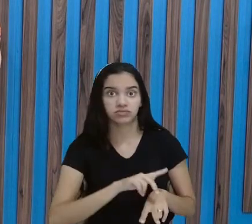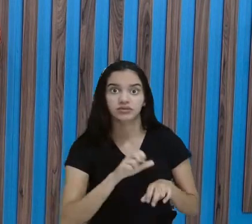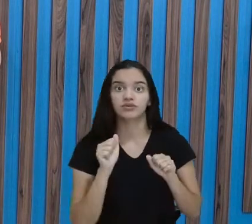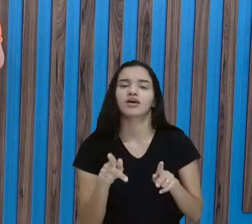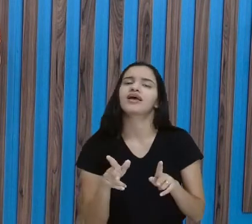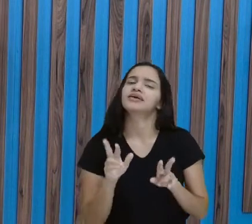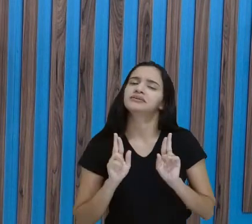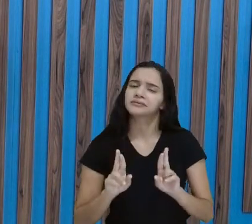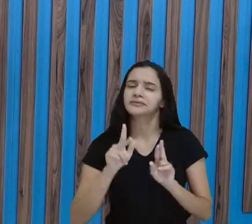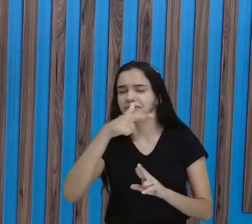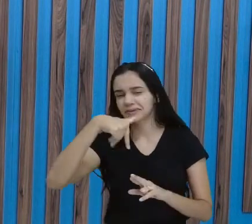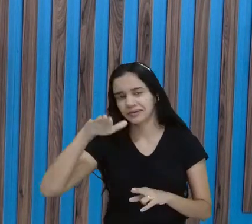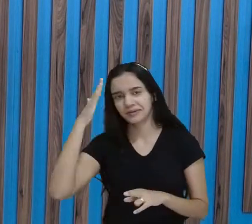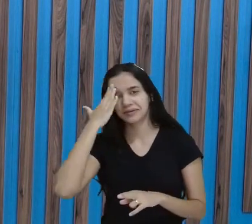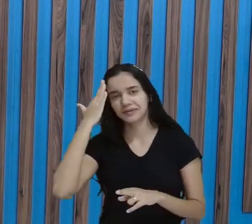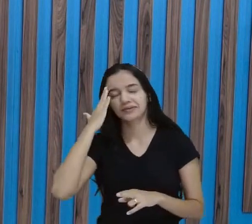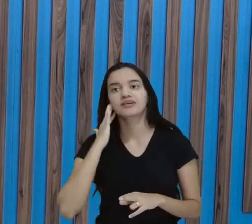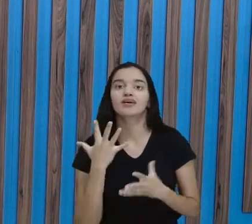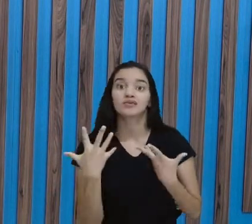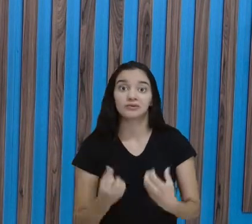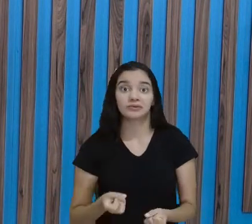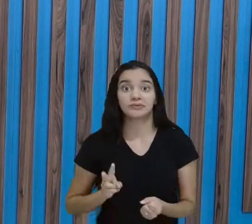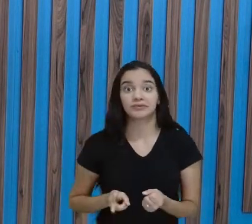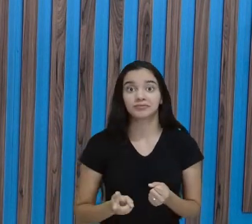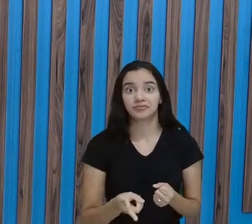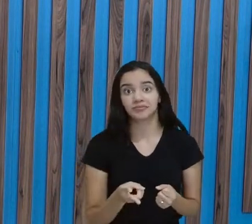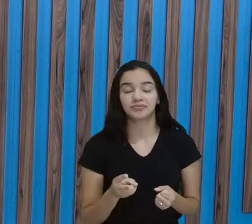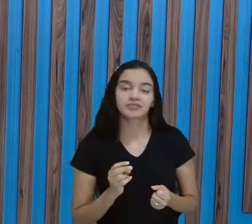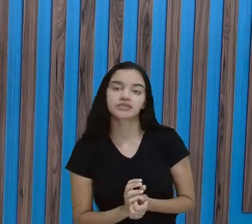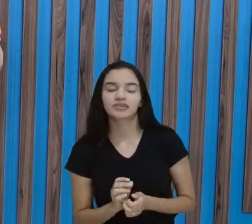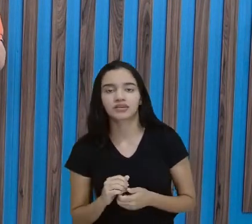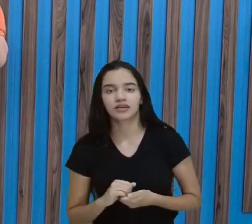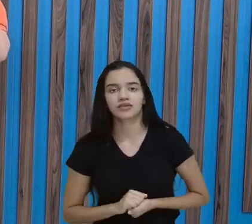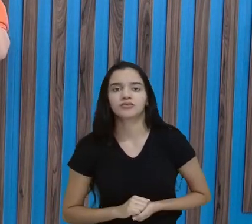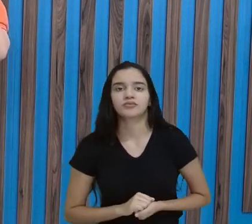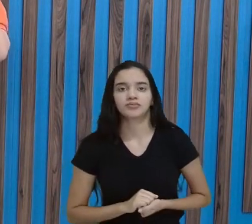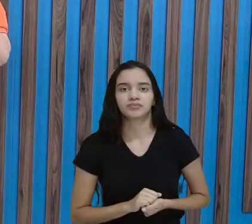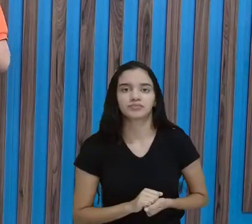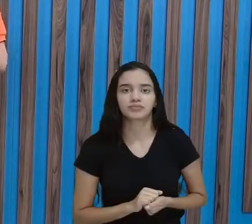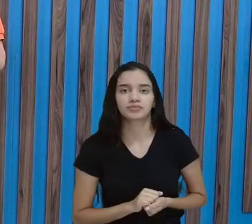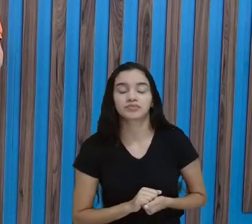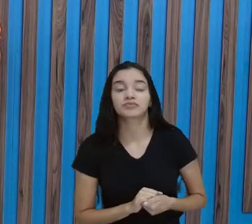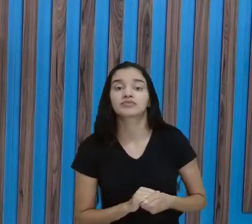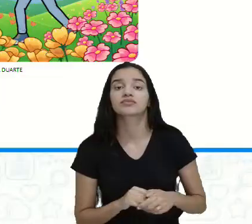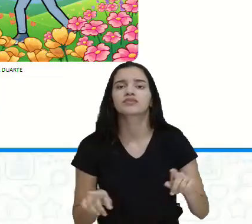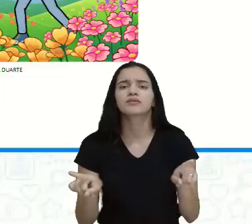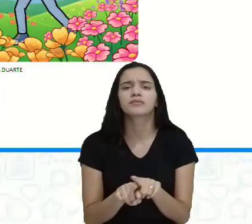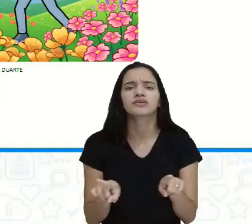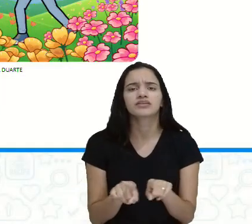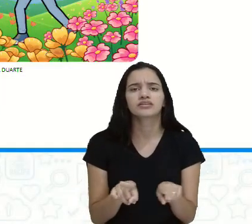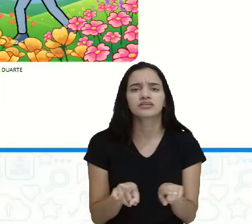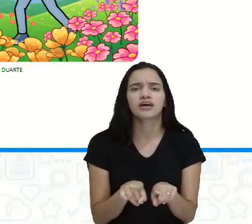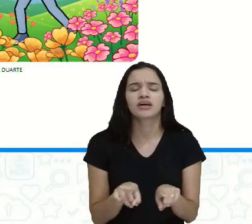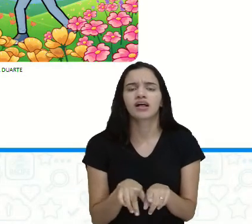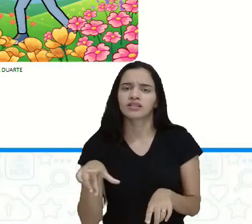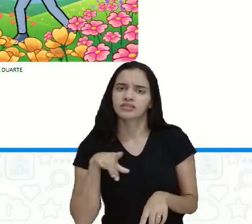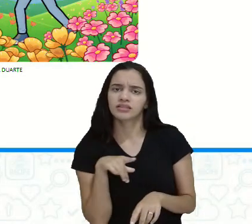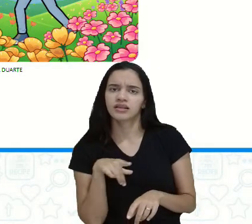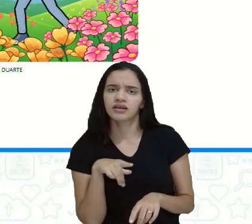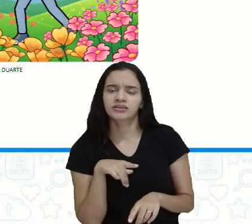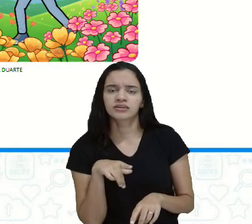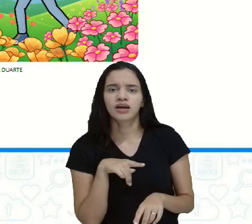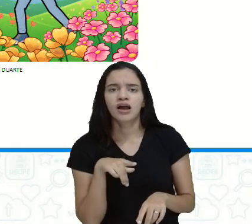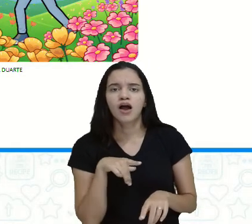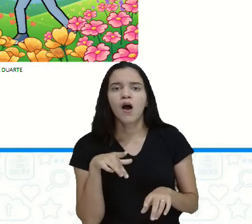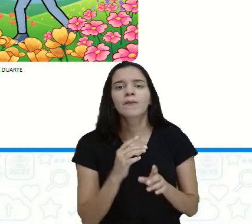que vocês tenham entendido isso aí. Vamos seguir um pouco mais sobre paisagem. A paisagem carrega consigo